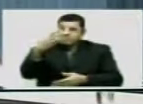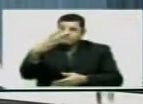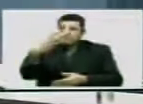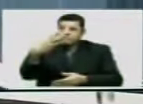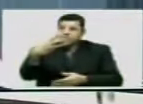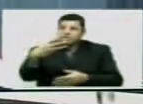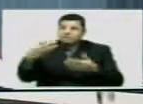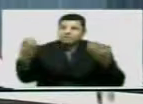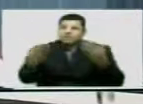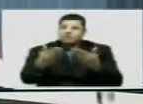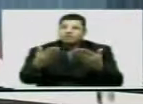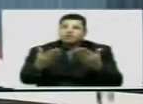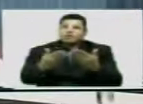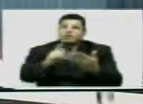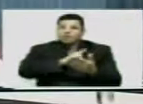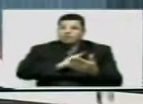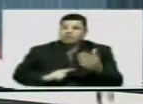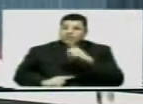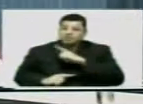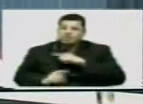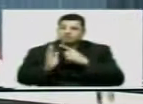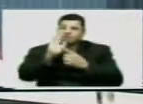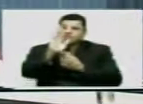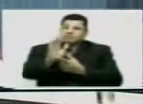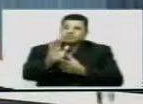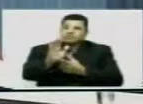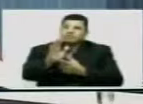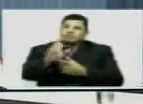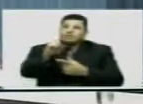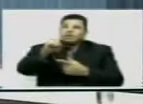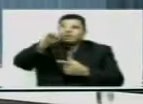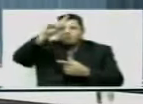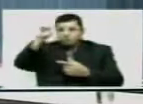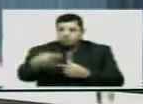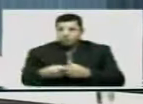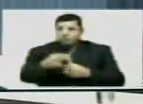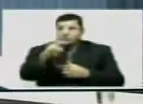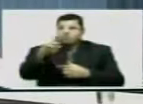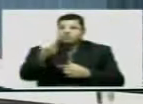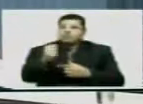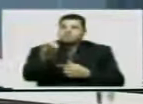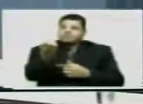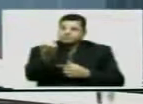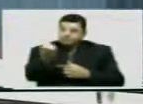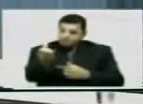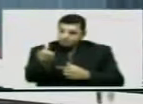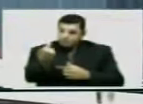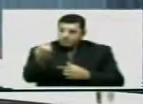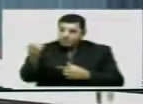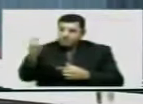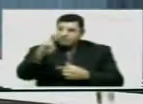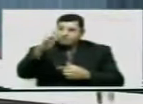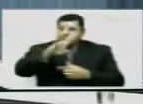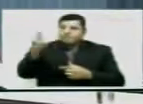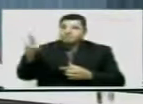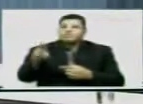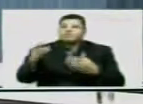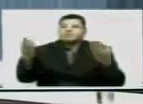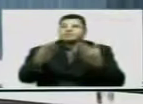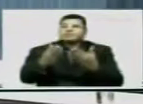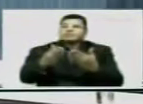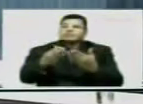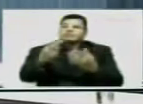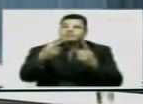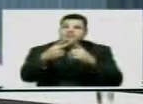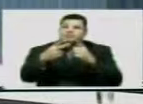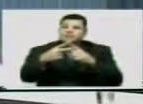53 milhões. O atual governo tem à sua disposição 1 bilhão e 600 milhões de reais